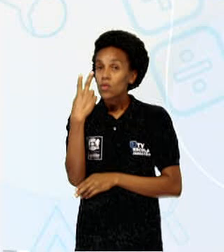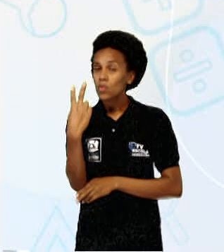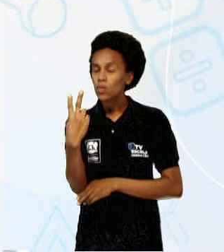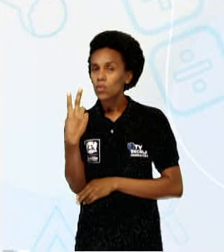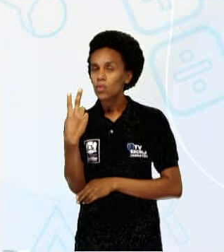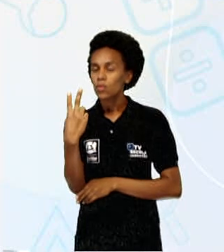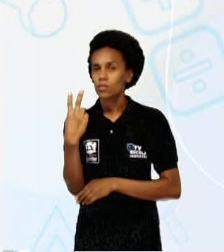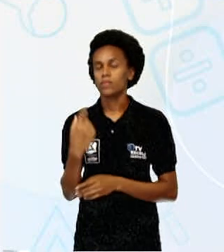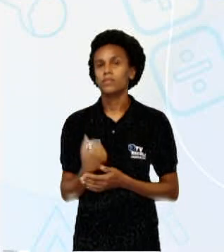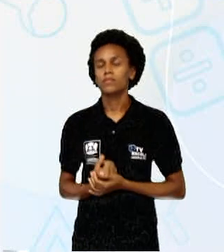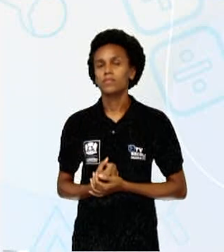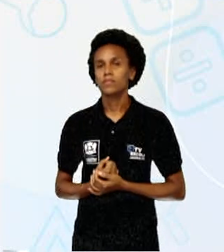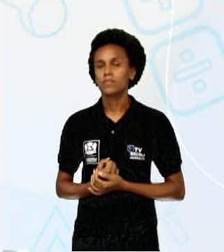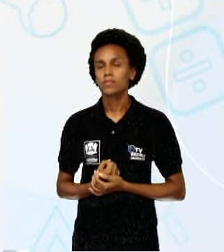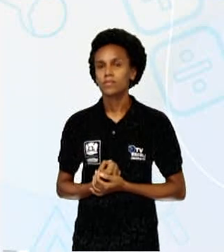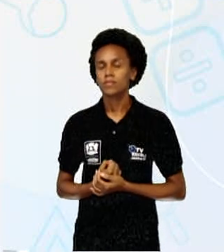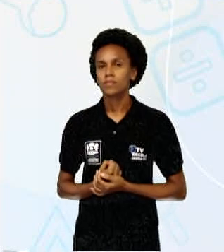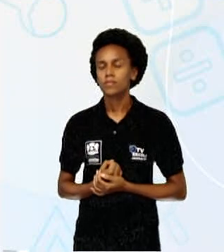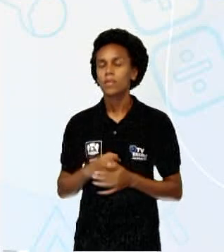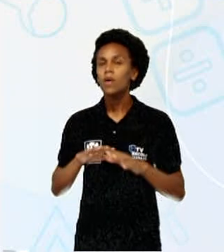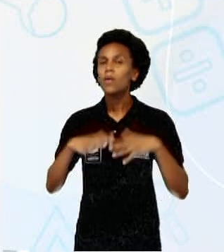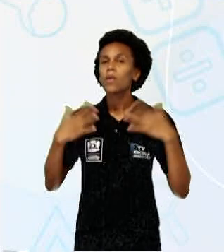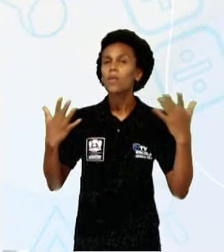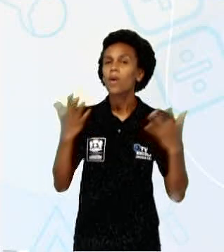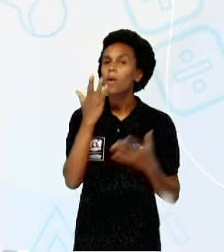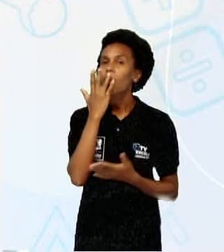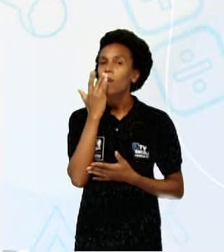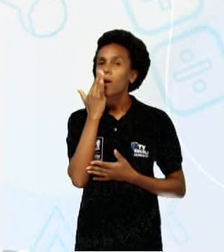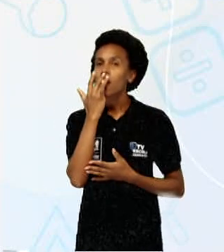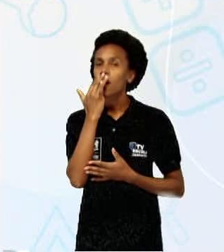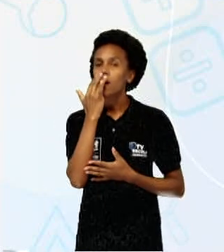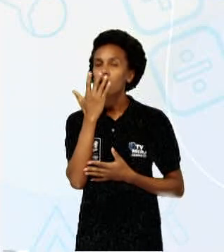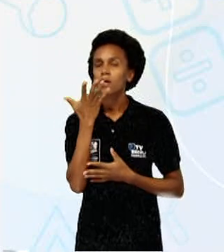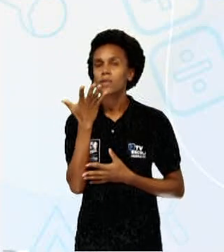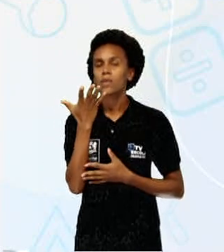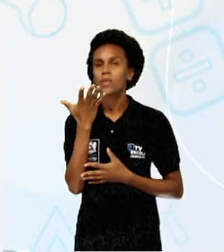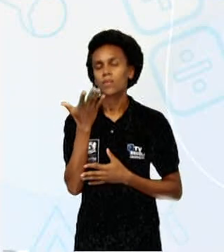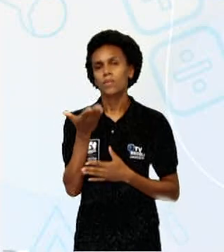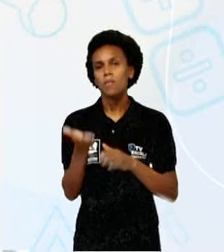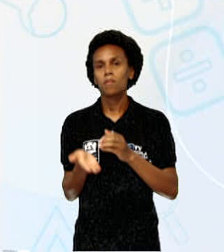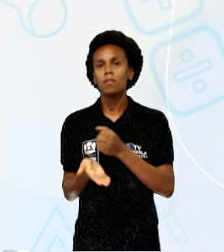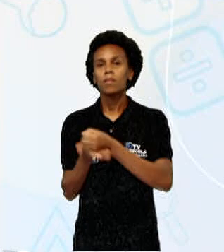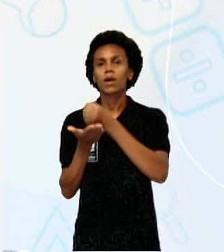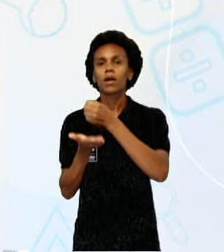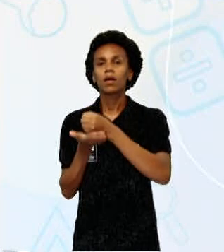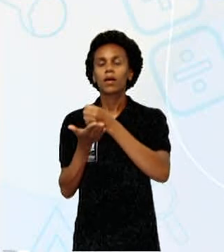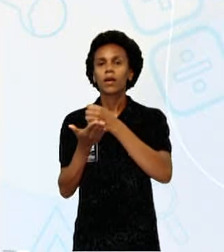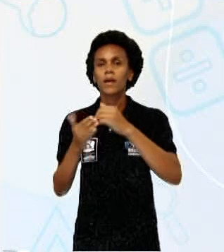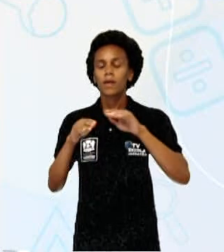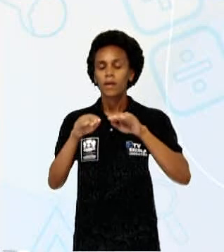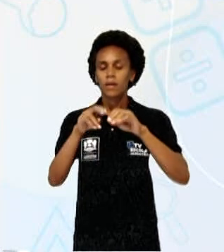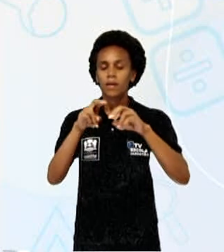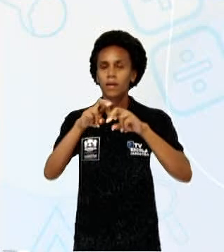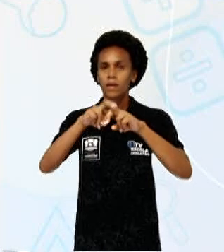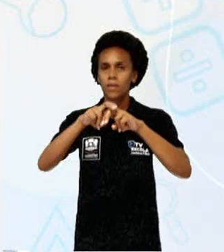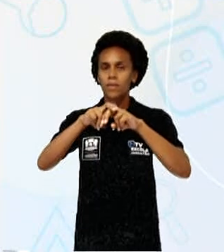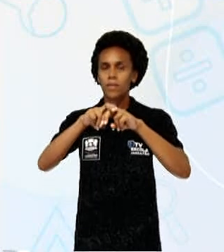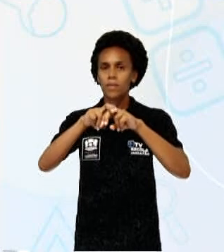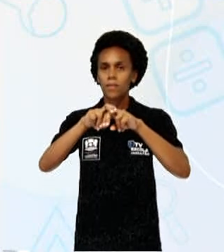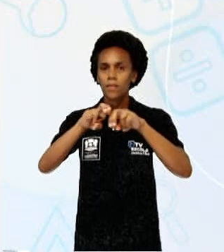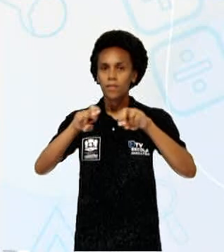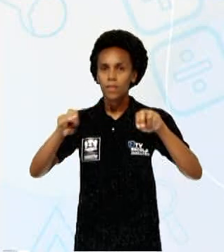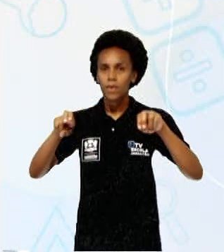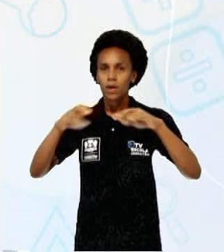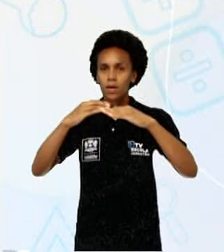Qual é a cor das penas dela é um localizaram e olha ela